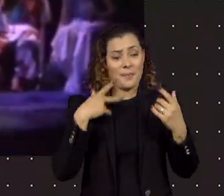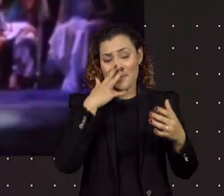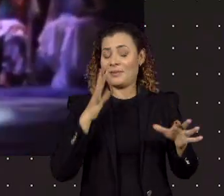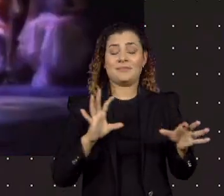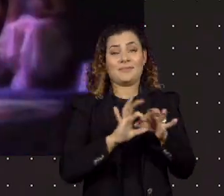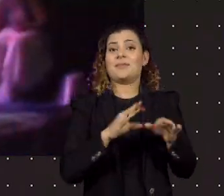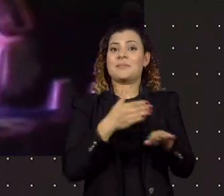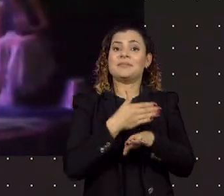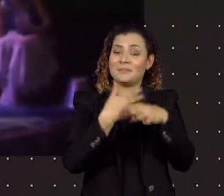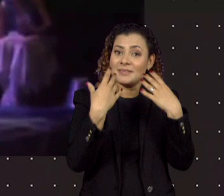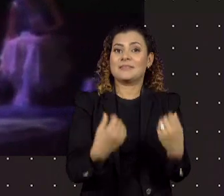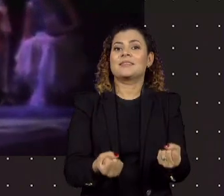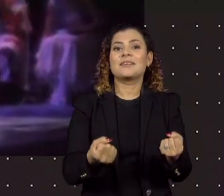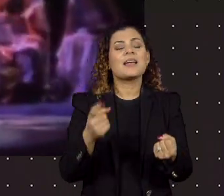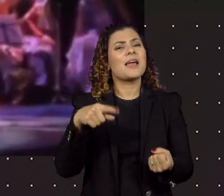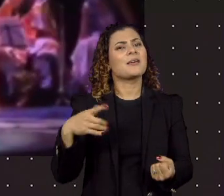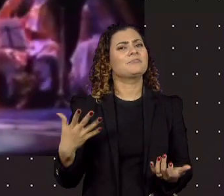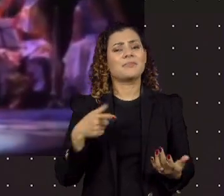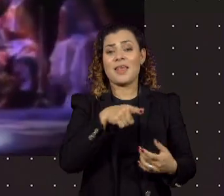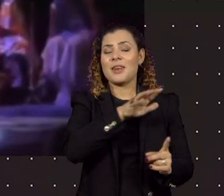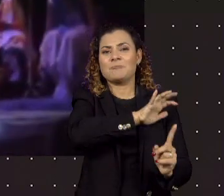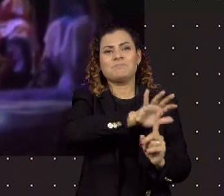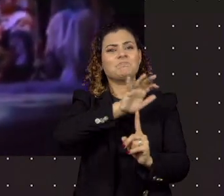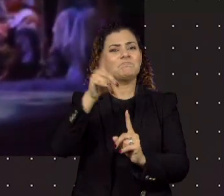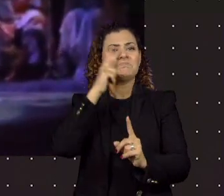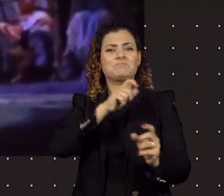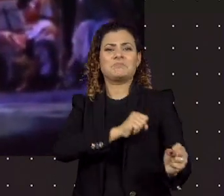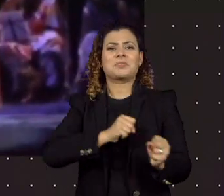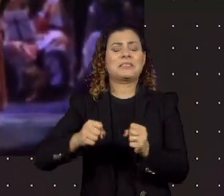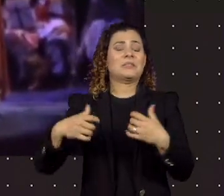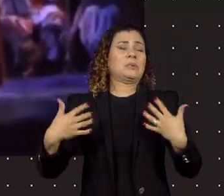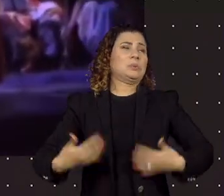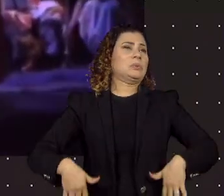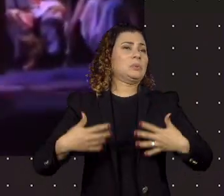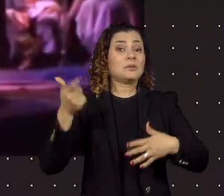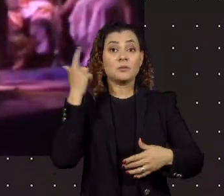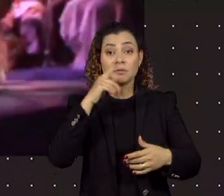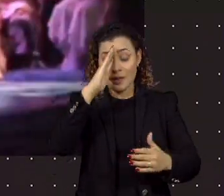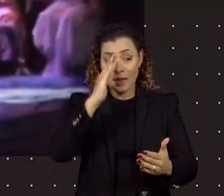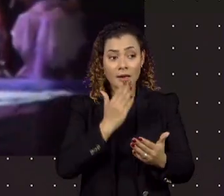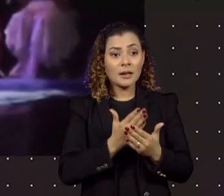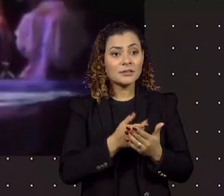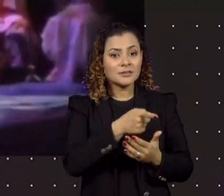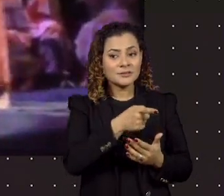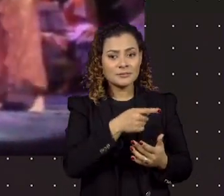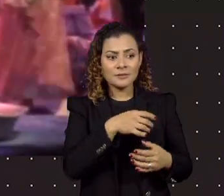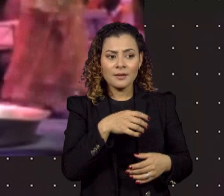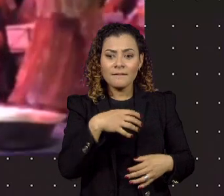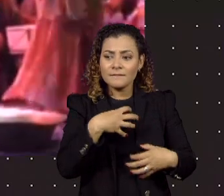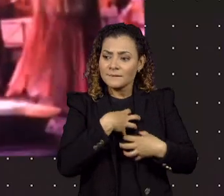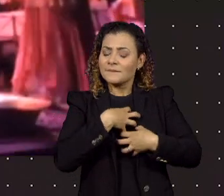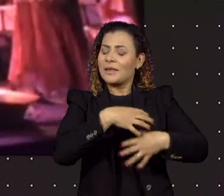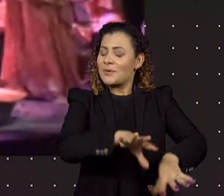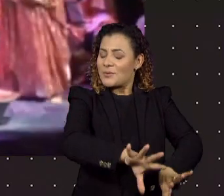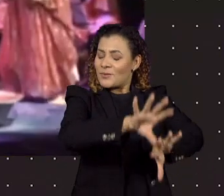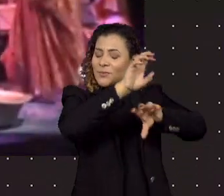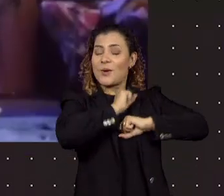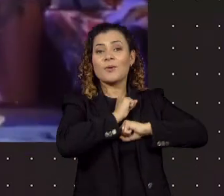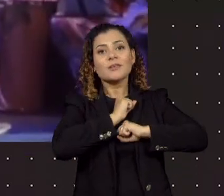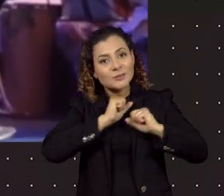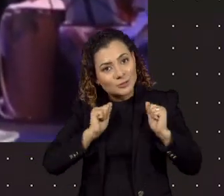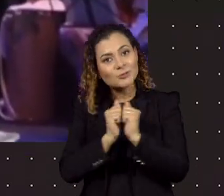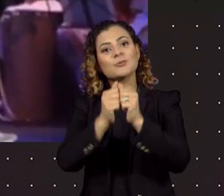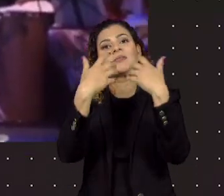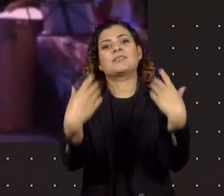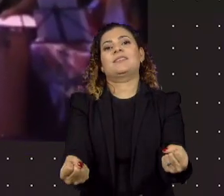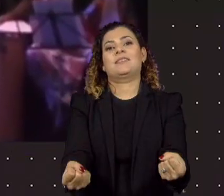era uma potência que ele tinha de fazer você acreditar e ir junto.